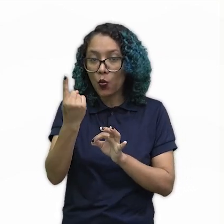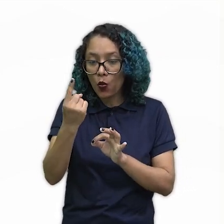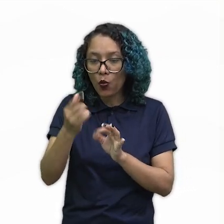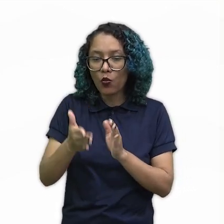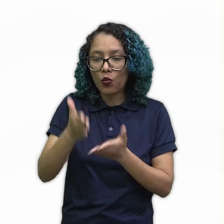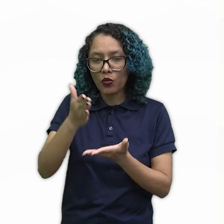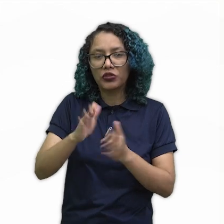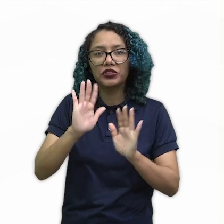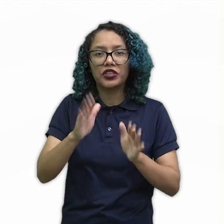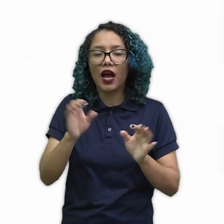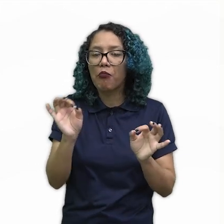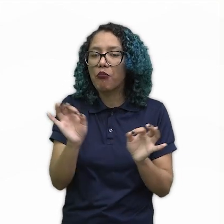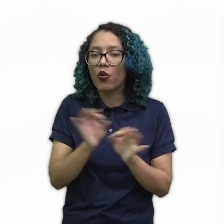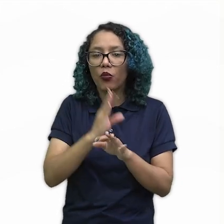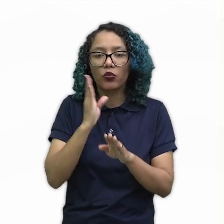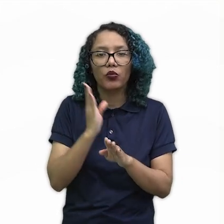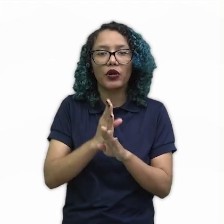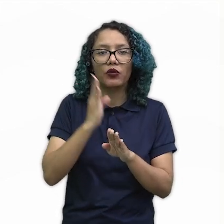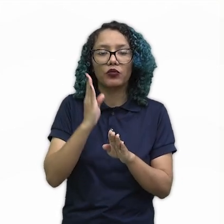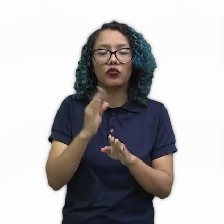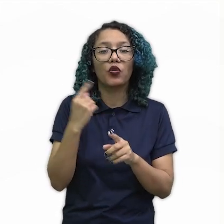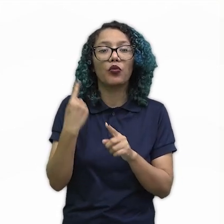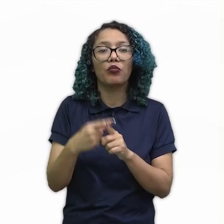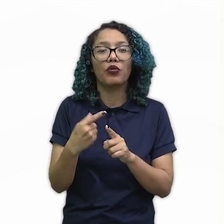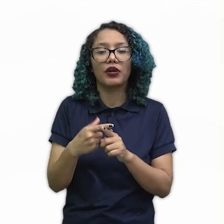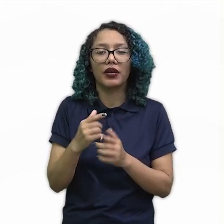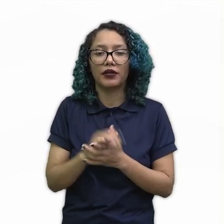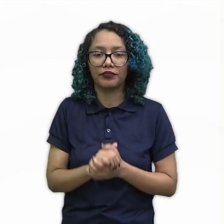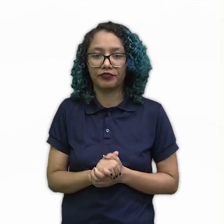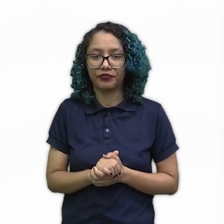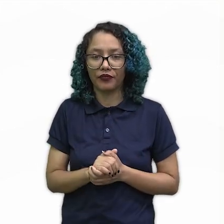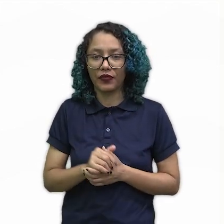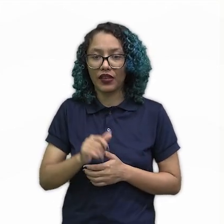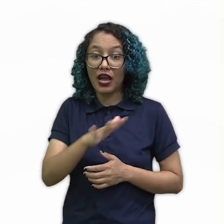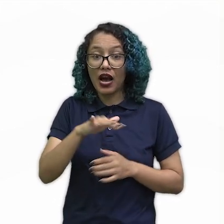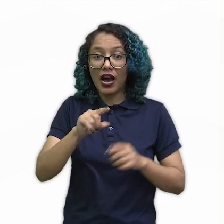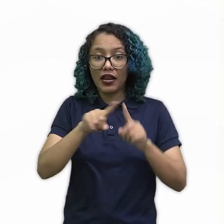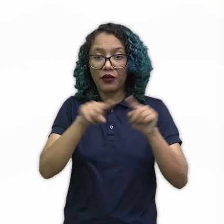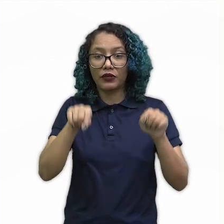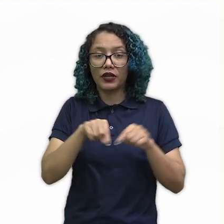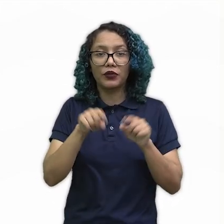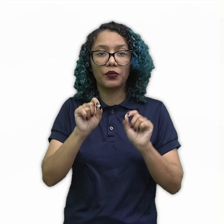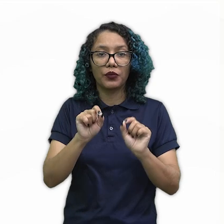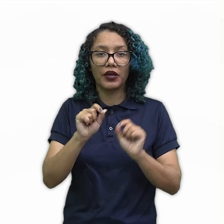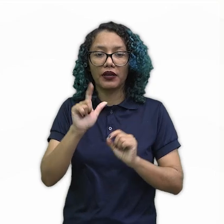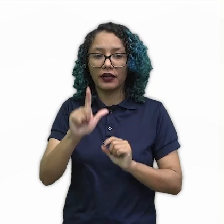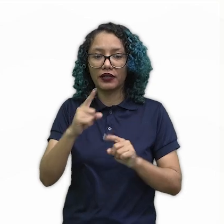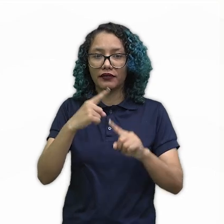está resolvido a área, porque a área de um quadrado é lado vezes lado, essa medida vezes ela mesma, tá